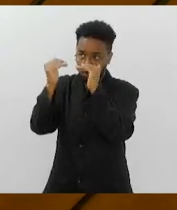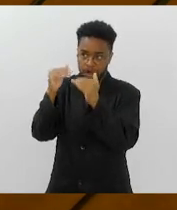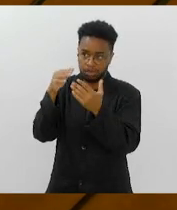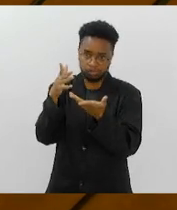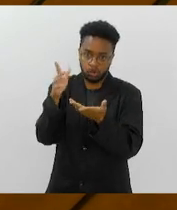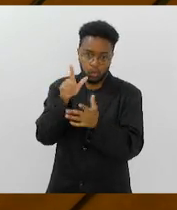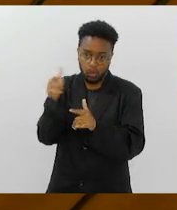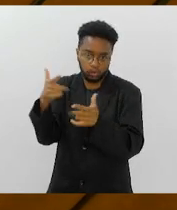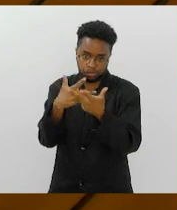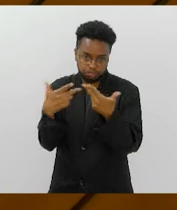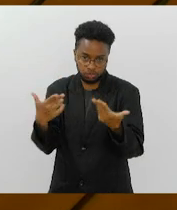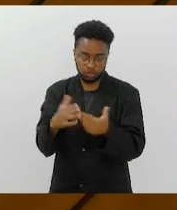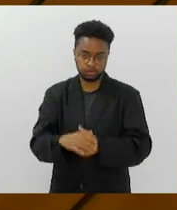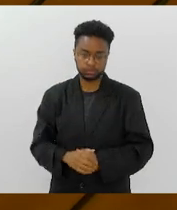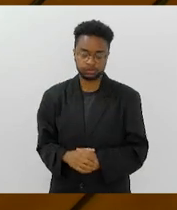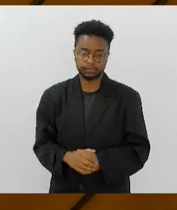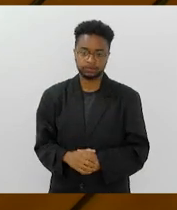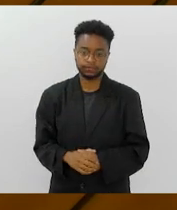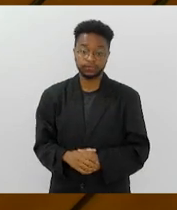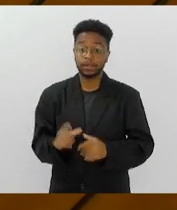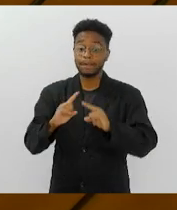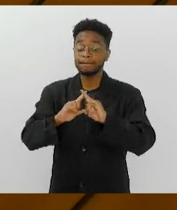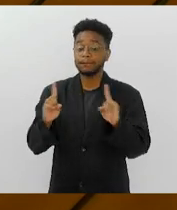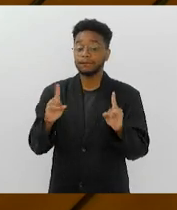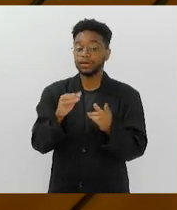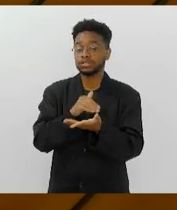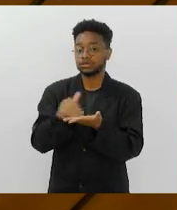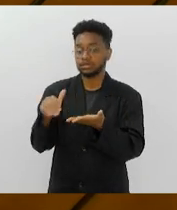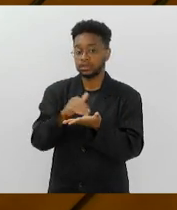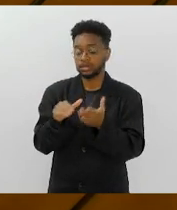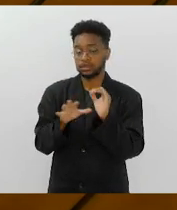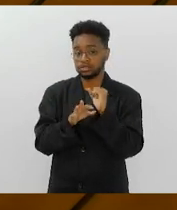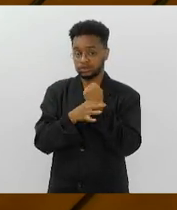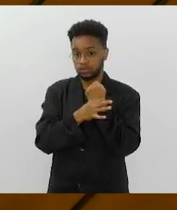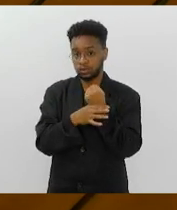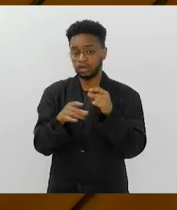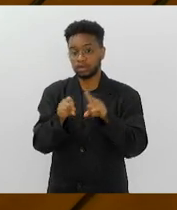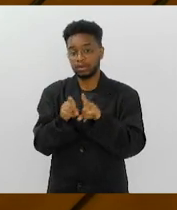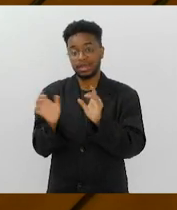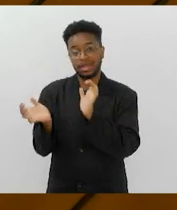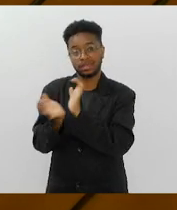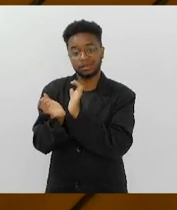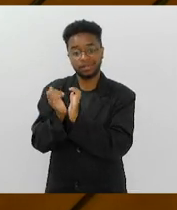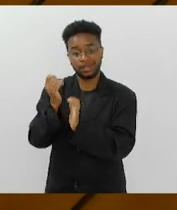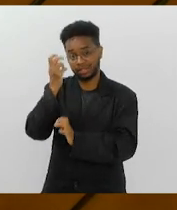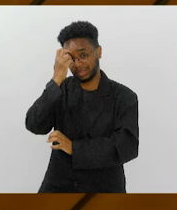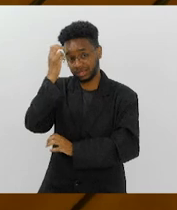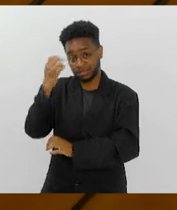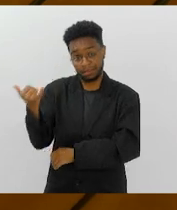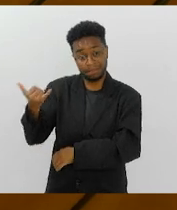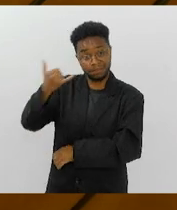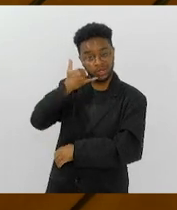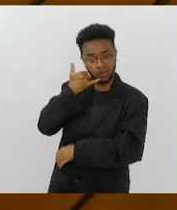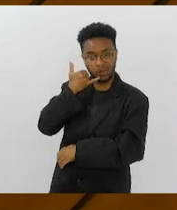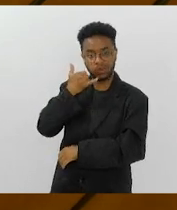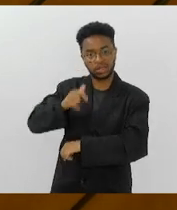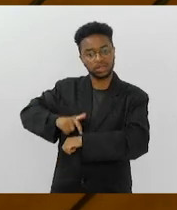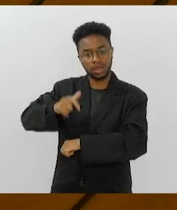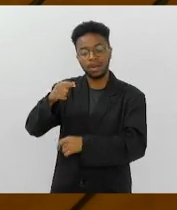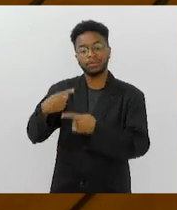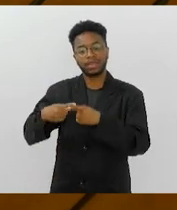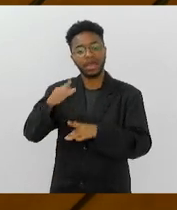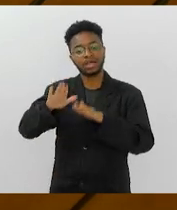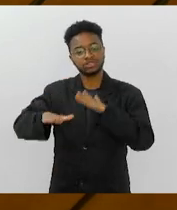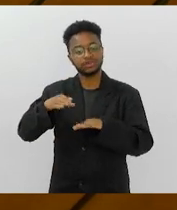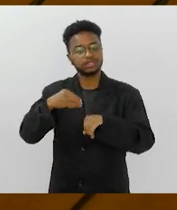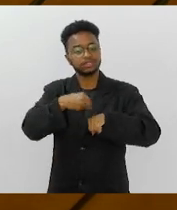questão de a Secretaria de Segurança, o setor de inteligência, me acionar diretamente, porque geralmente isso chega para outros